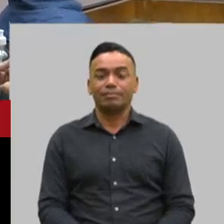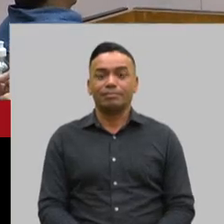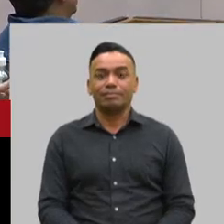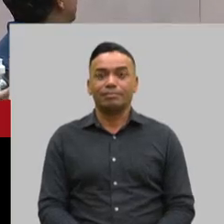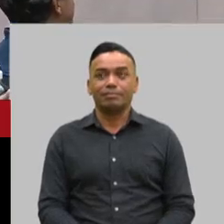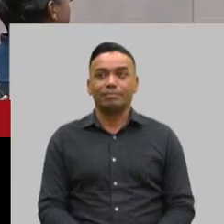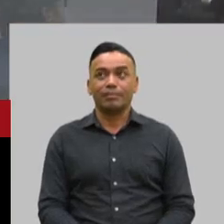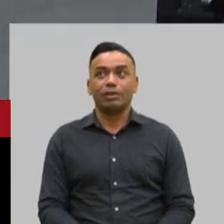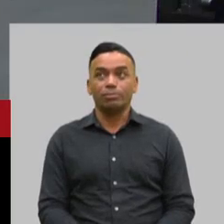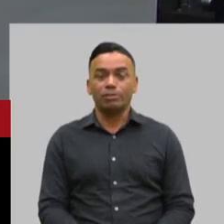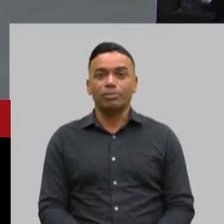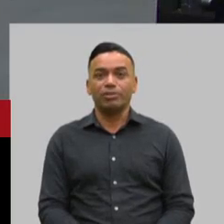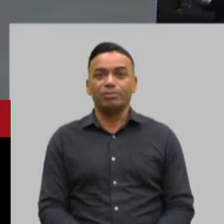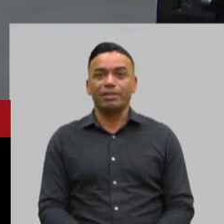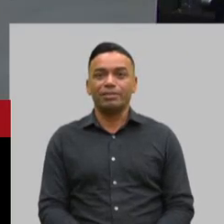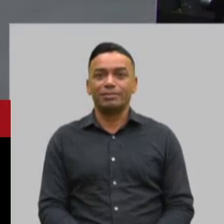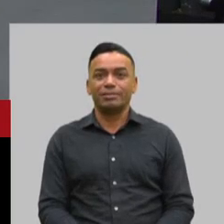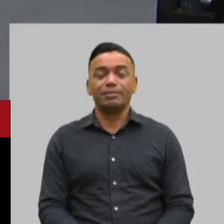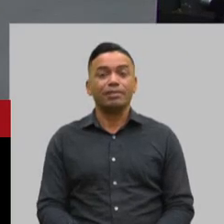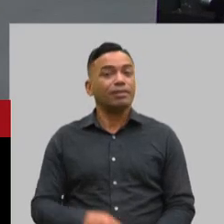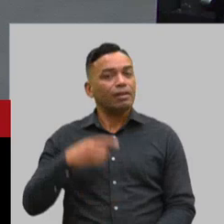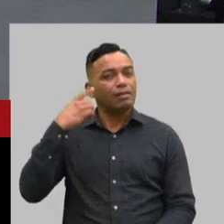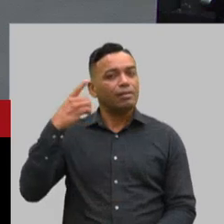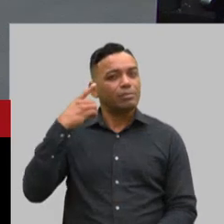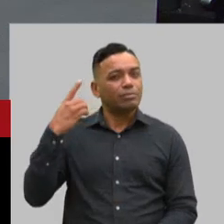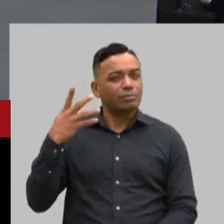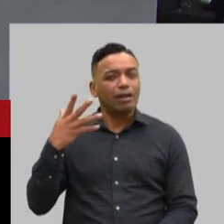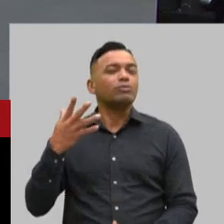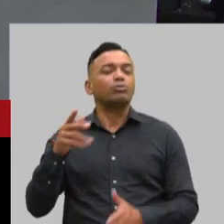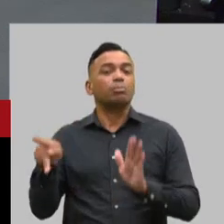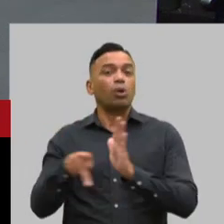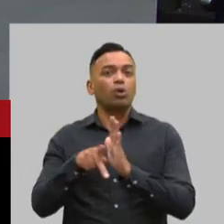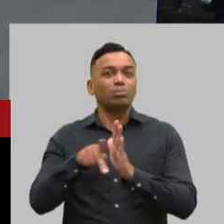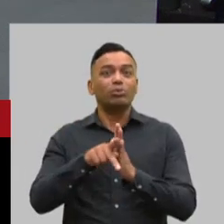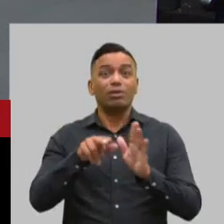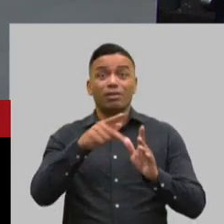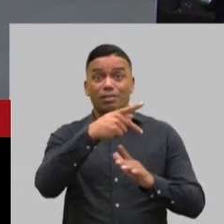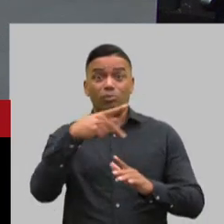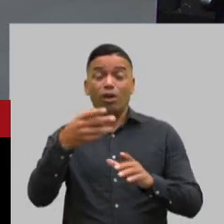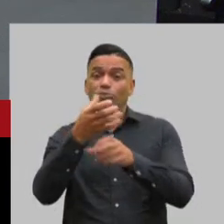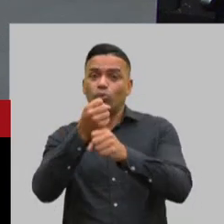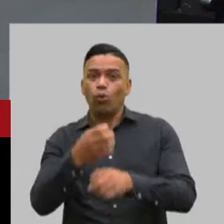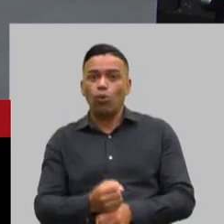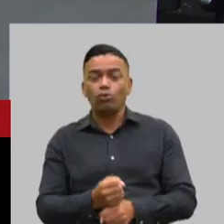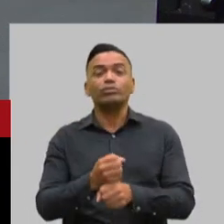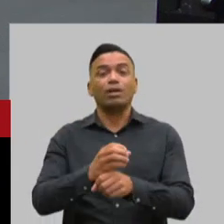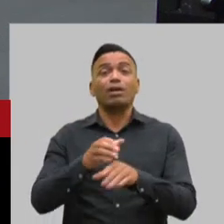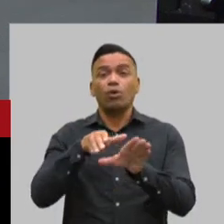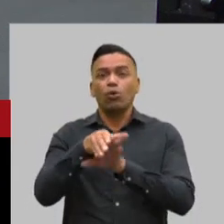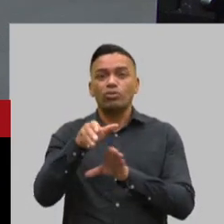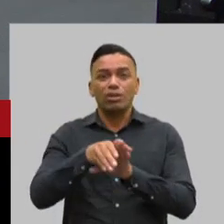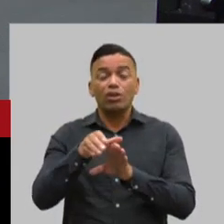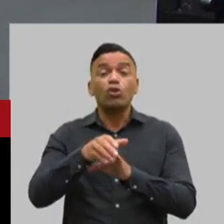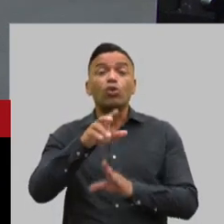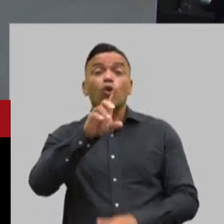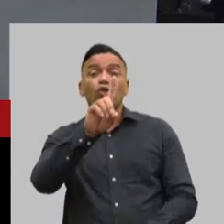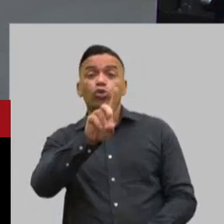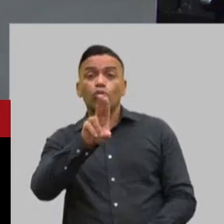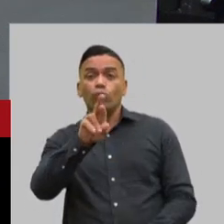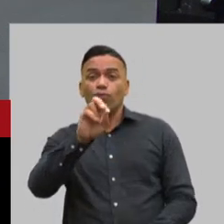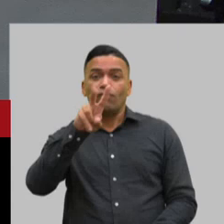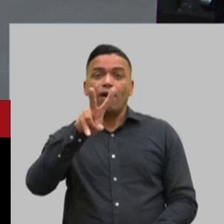Excelentíssimo senhor vice-presidente do Tribunal de Contas do Estado de Minas Gerais, conselheiro Durval Ângelo Andrade.